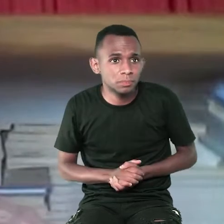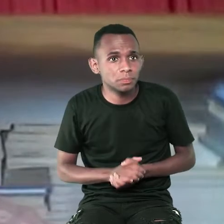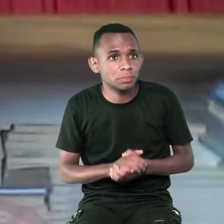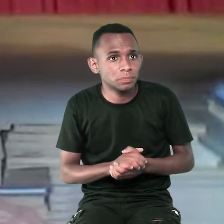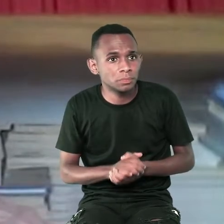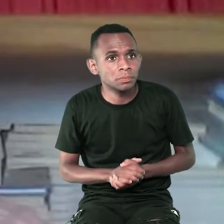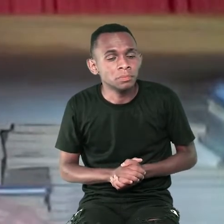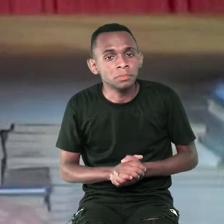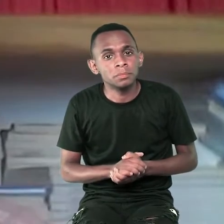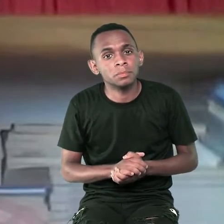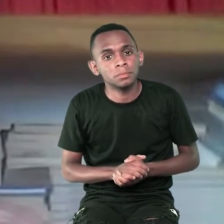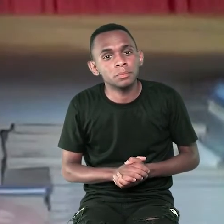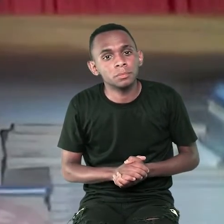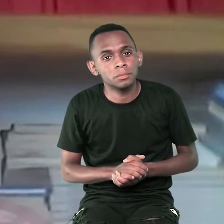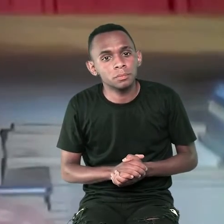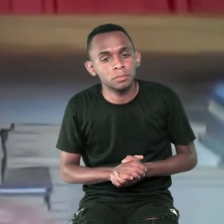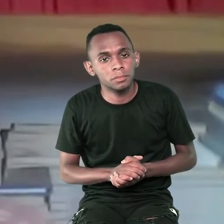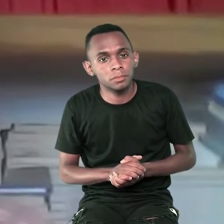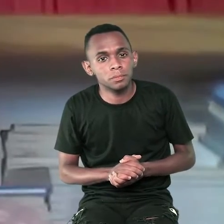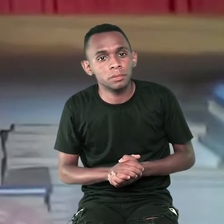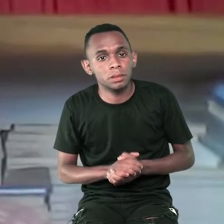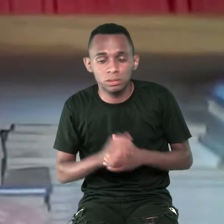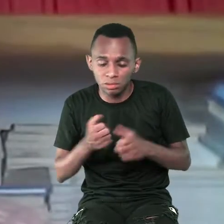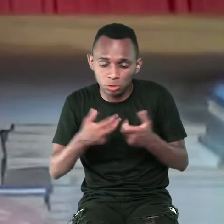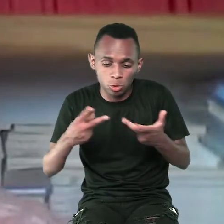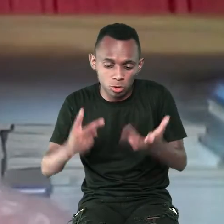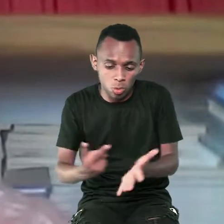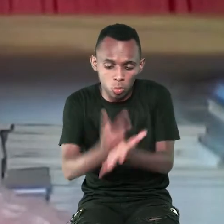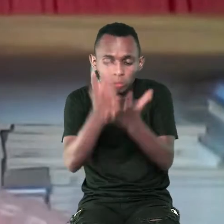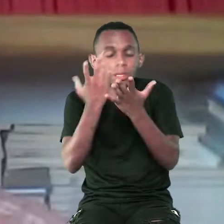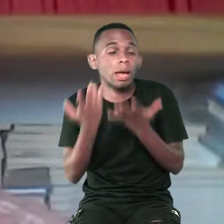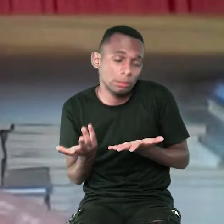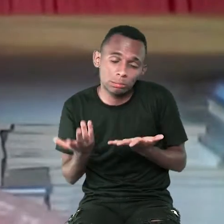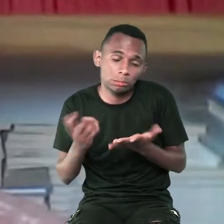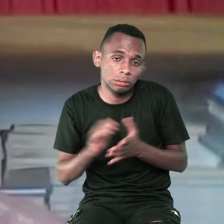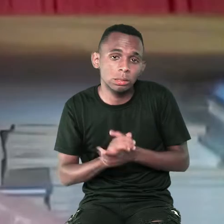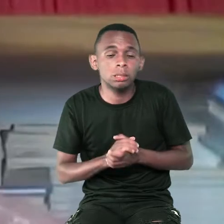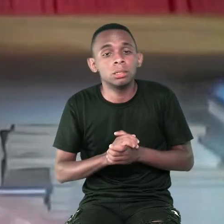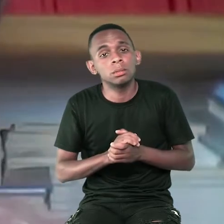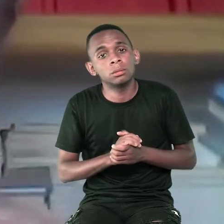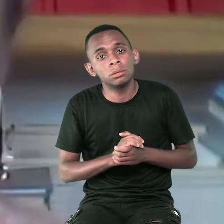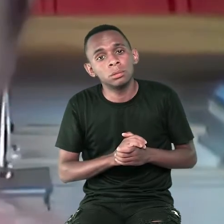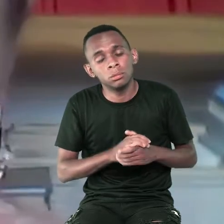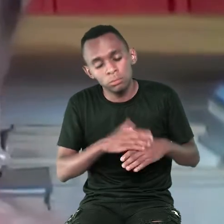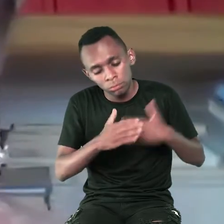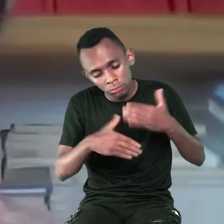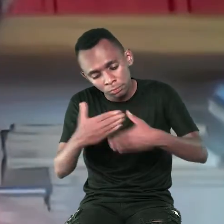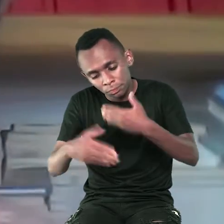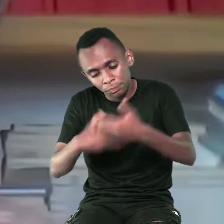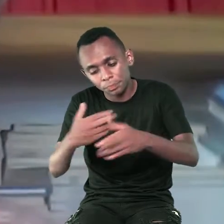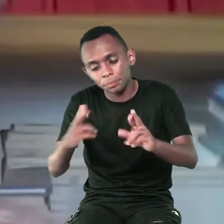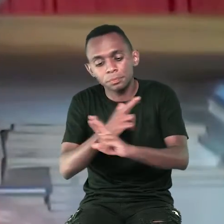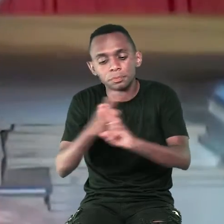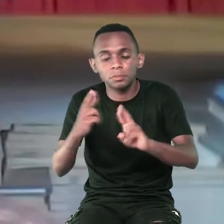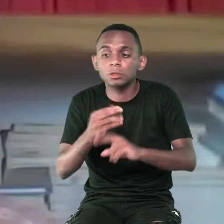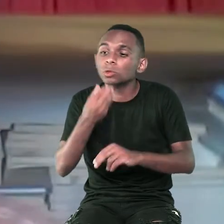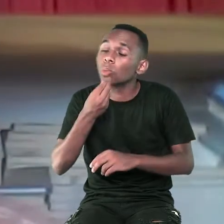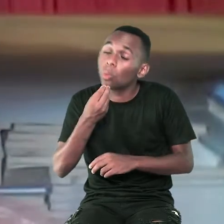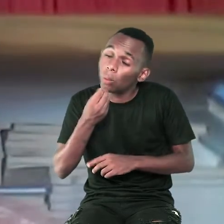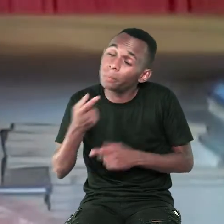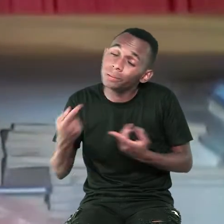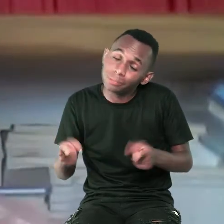também com esses acontecimentos, né? Com o decorrer dessa relação com esse